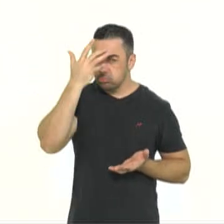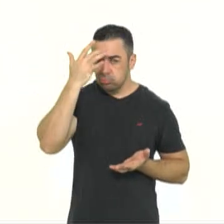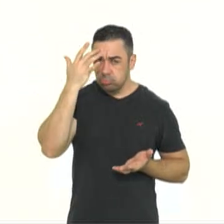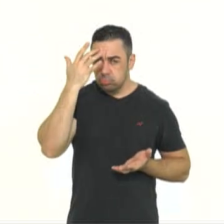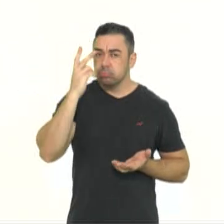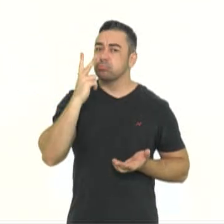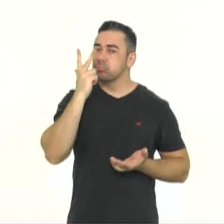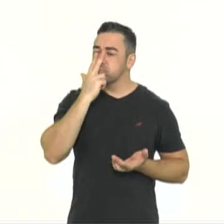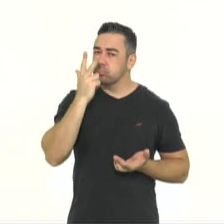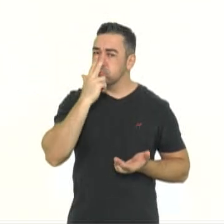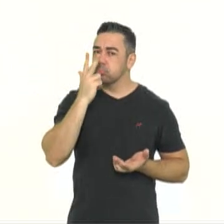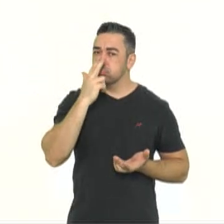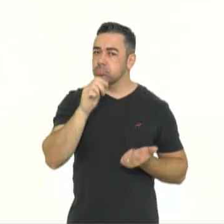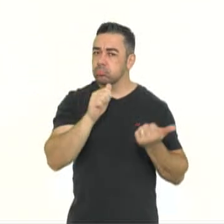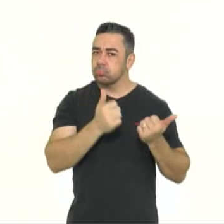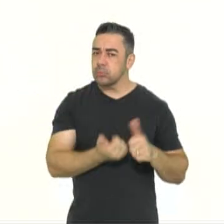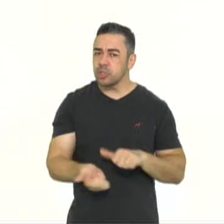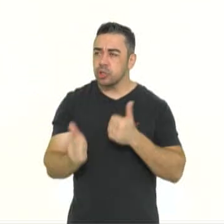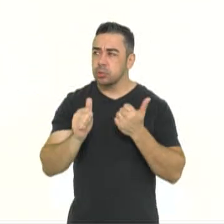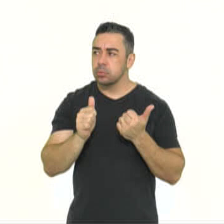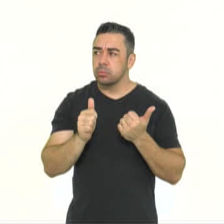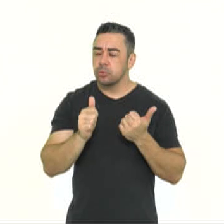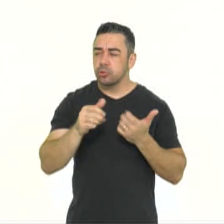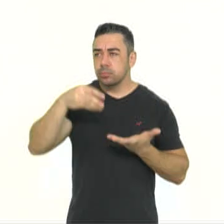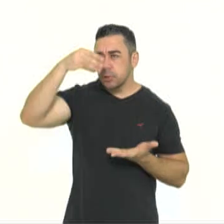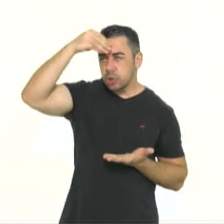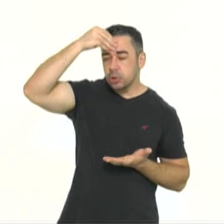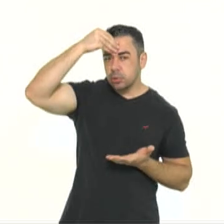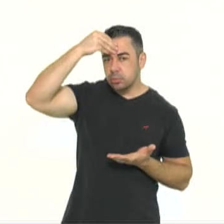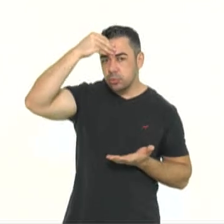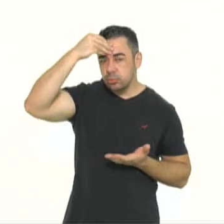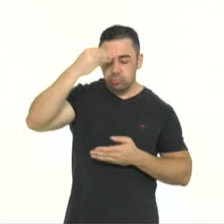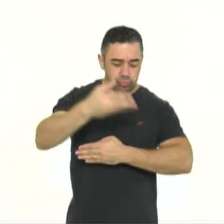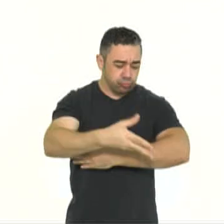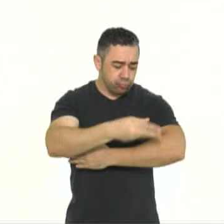Dá a lembrar uma espécie de um batismo, professor?